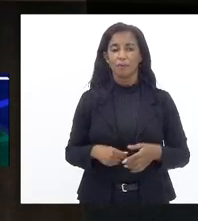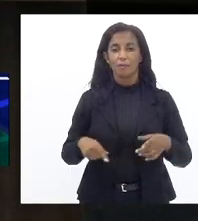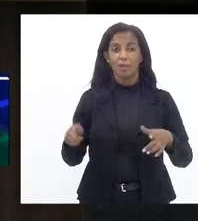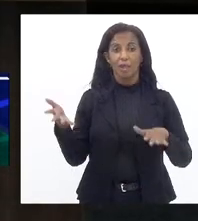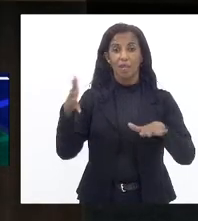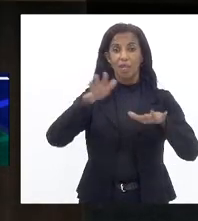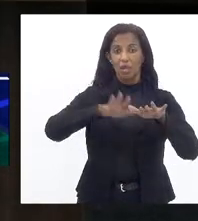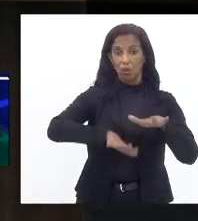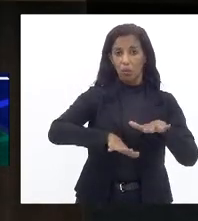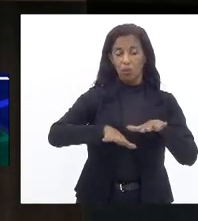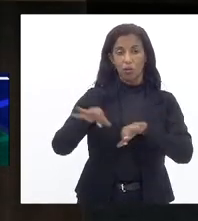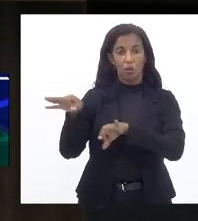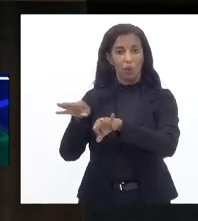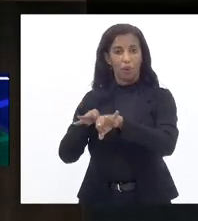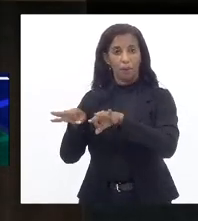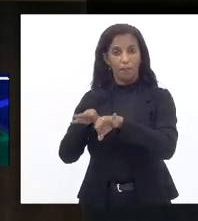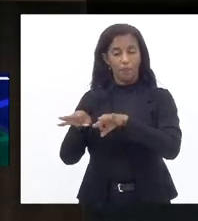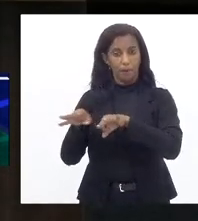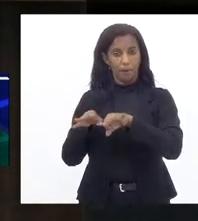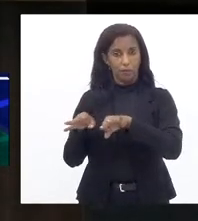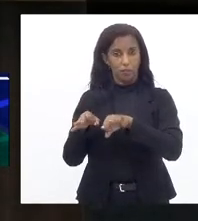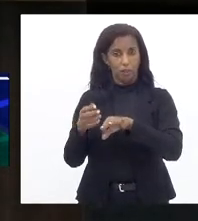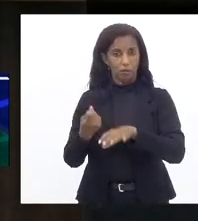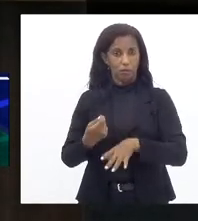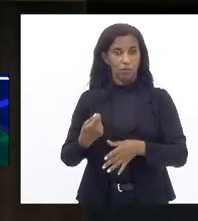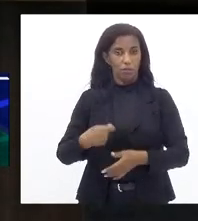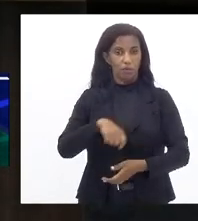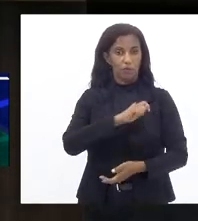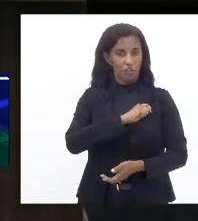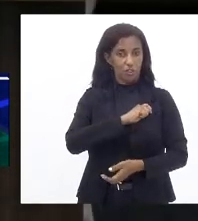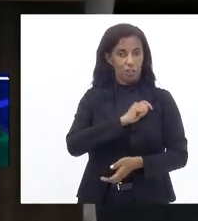Inclusão no plano de recuperação fiscal